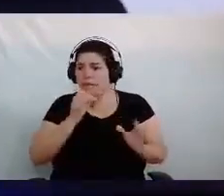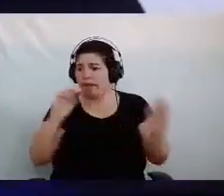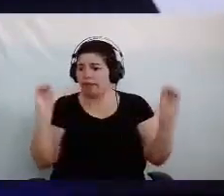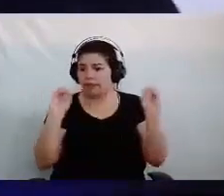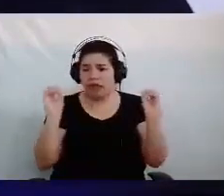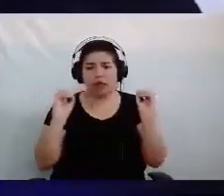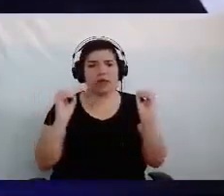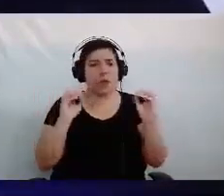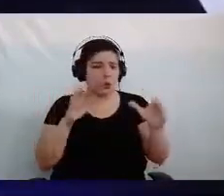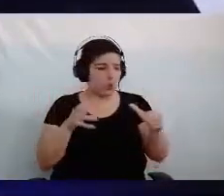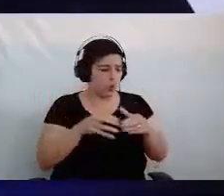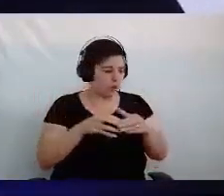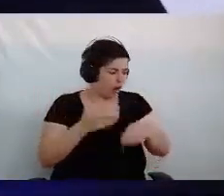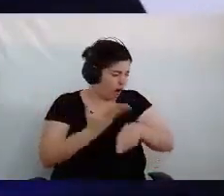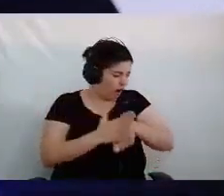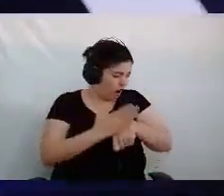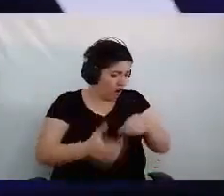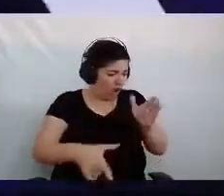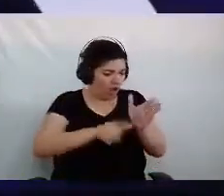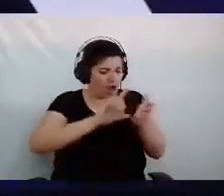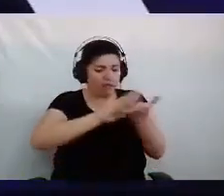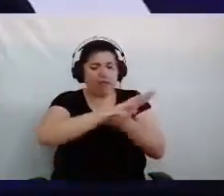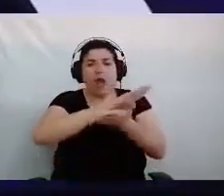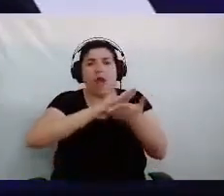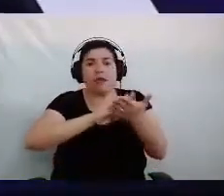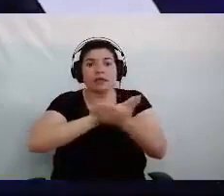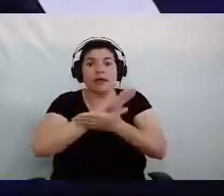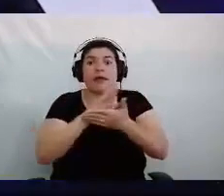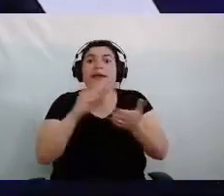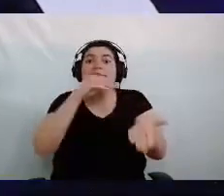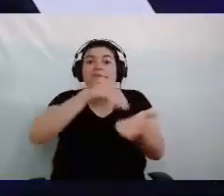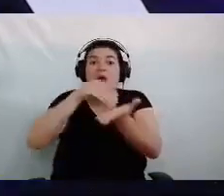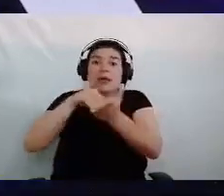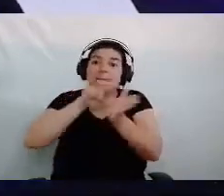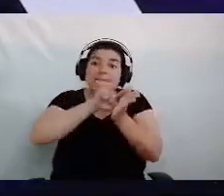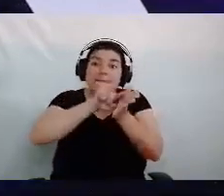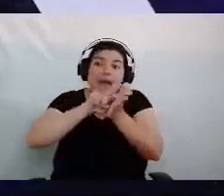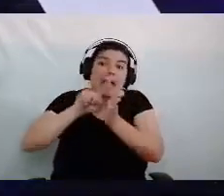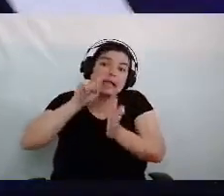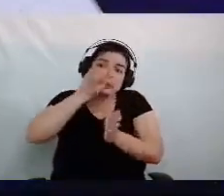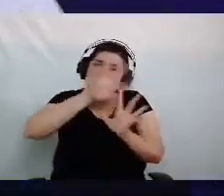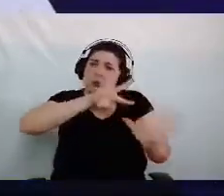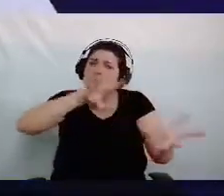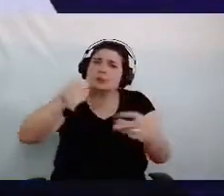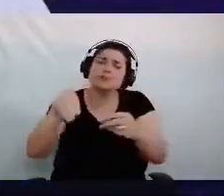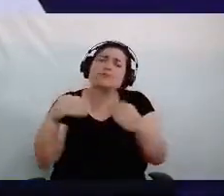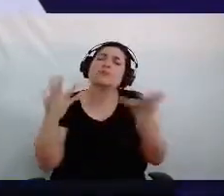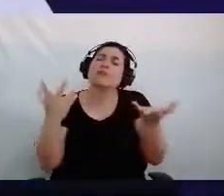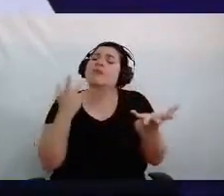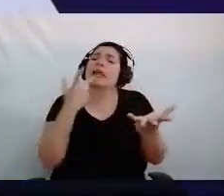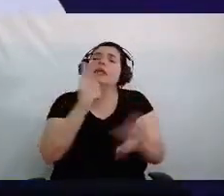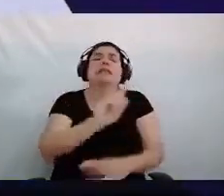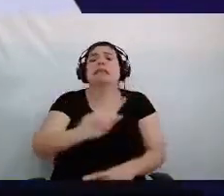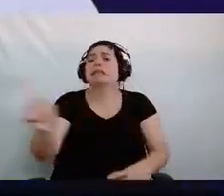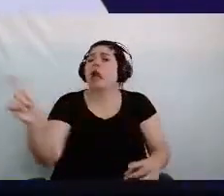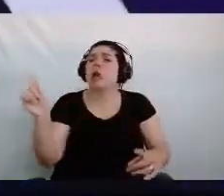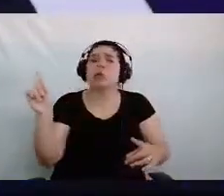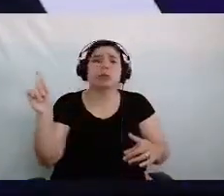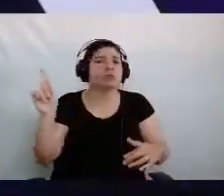estava preparada e simplesmente faltava mapear todos os riscos. O que eu disse? Não tem condições,